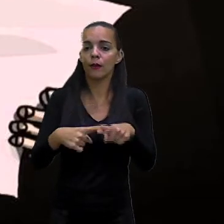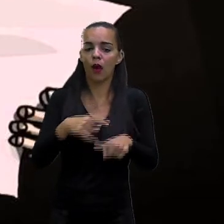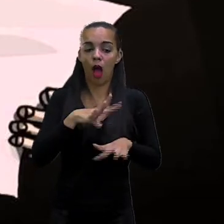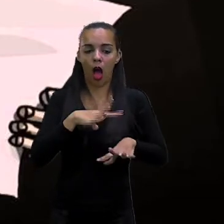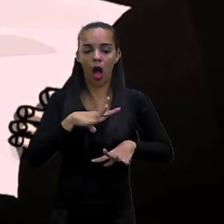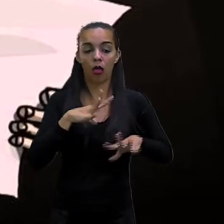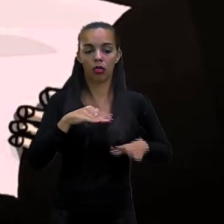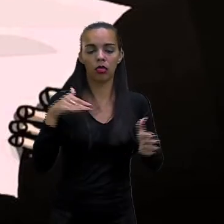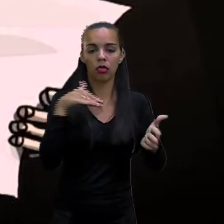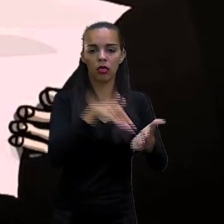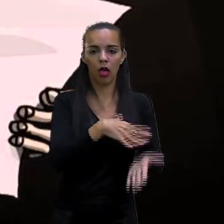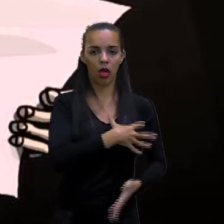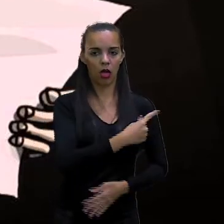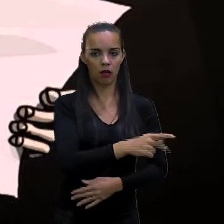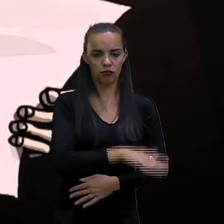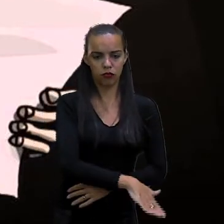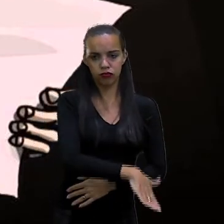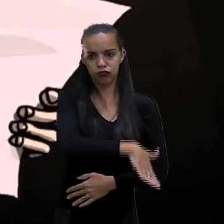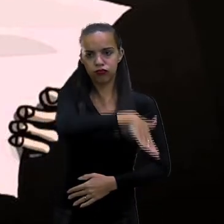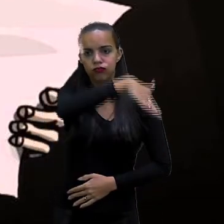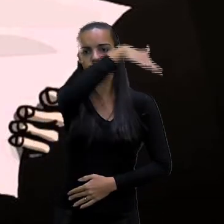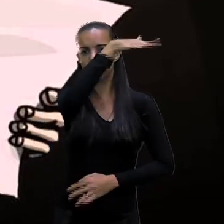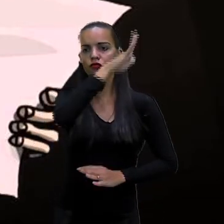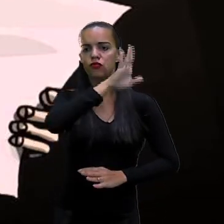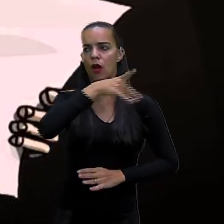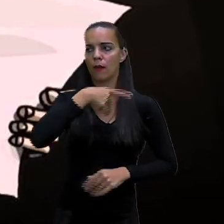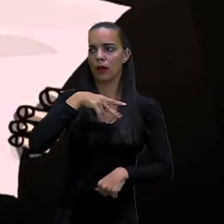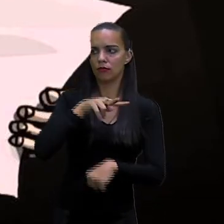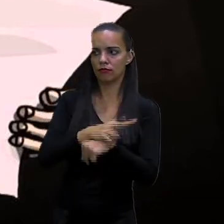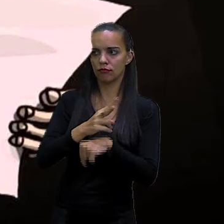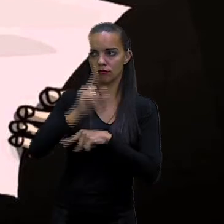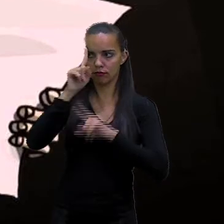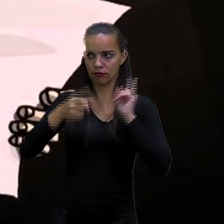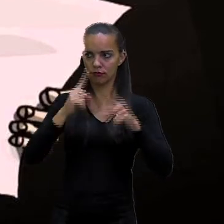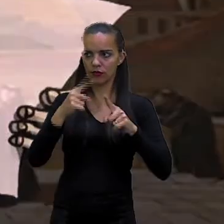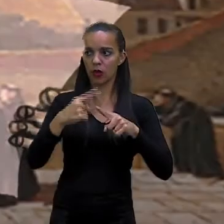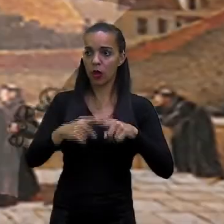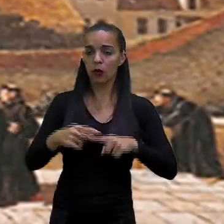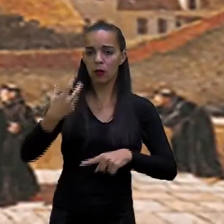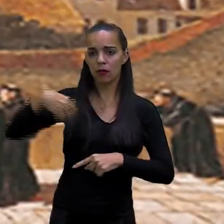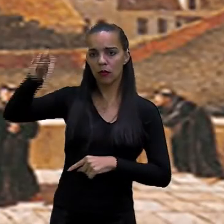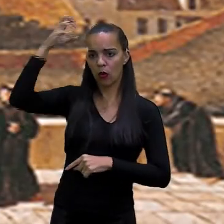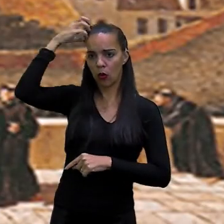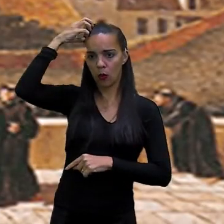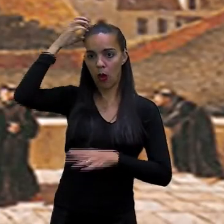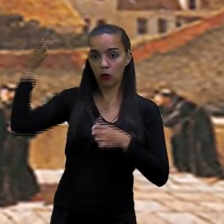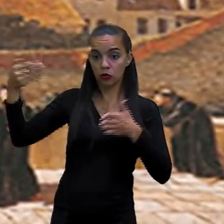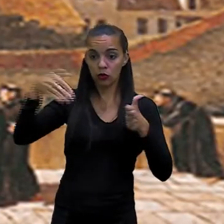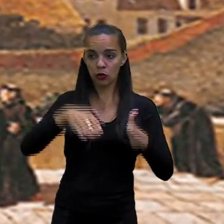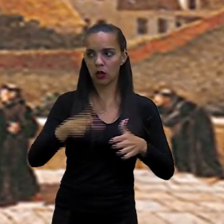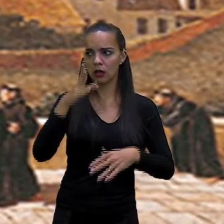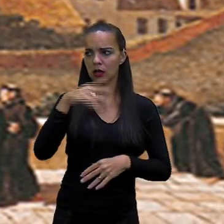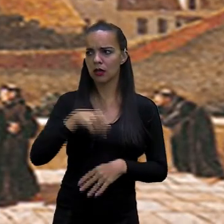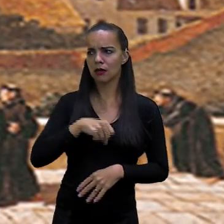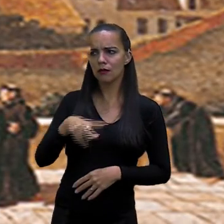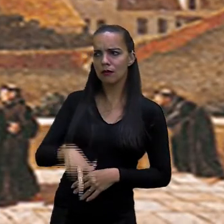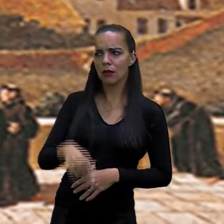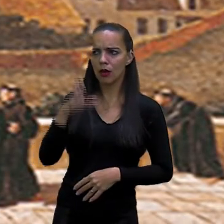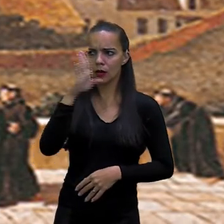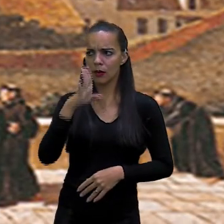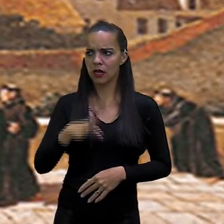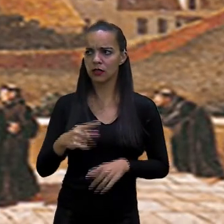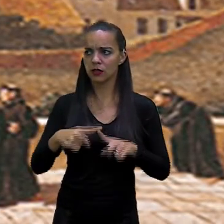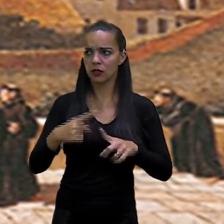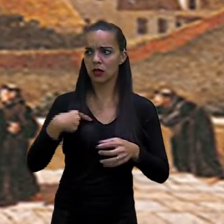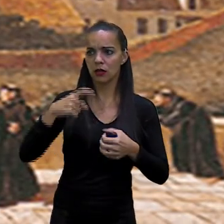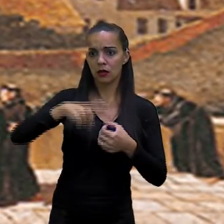suficiente para assumir o trono. De fato é que a vinda da família real portuguesa para o Brasil e a independência declarada